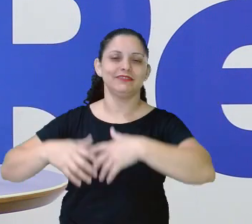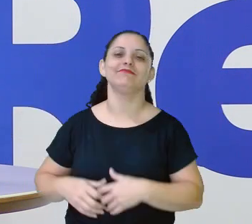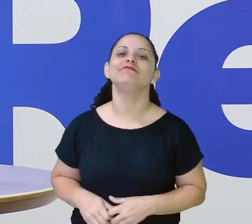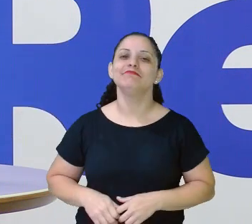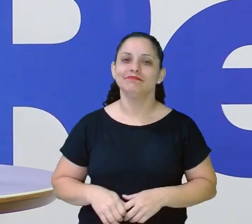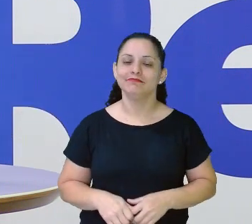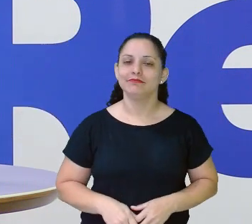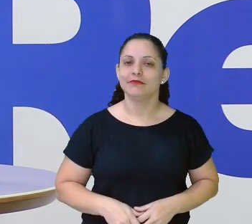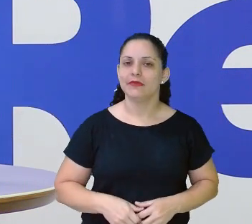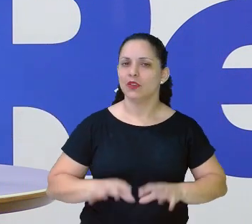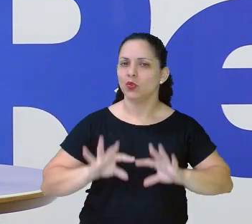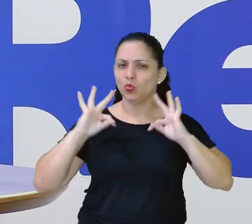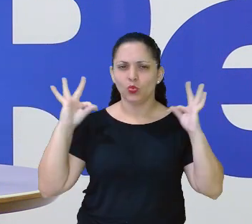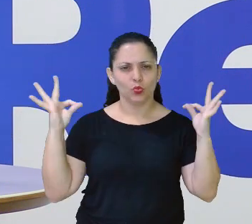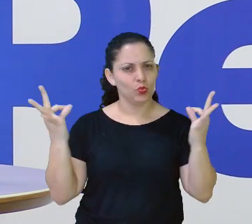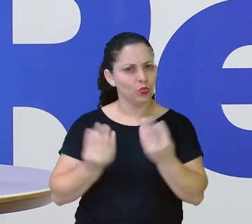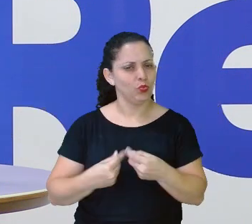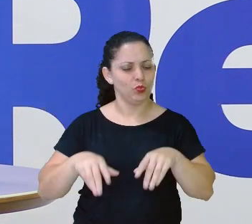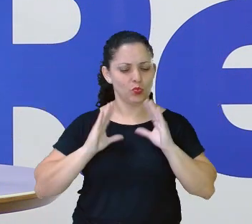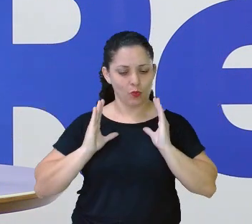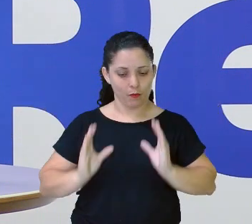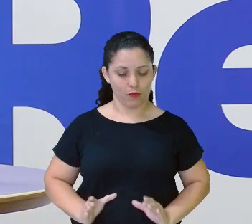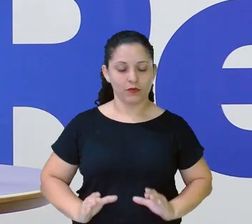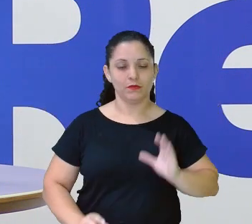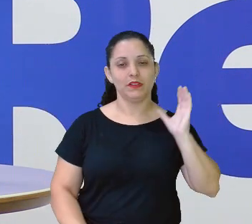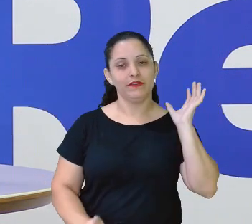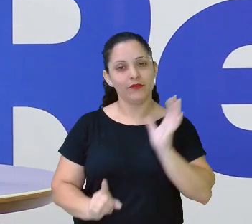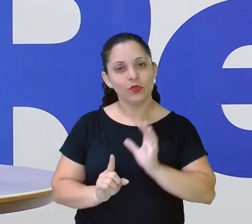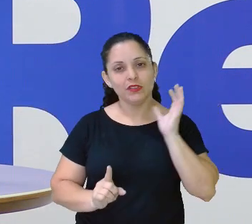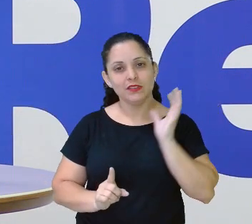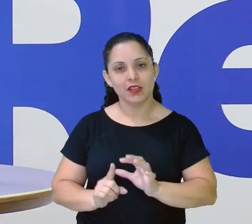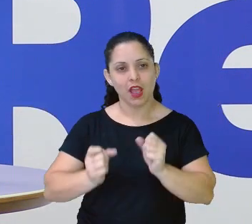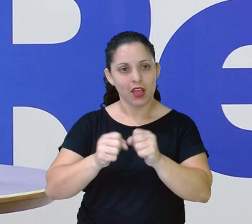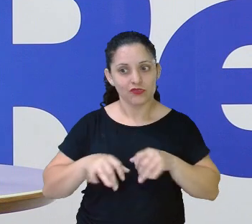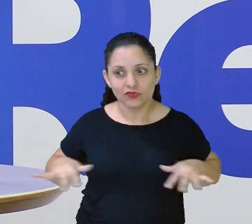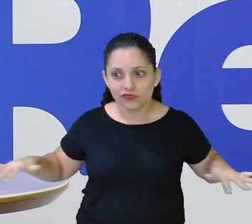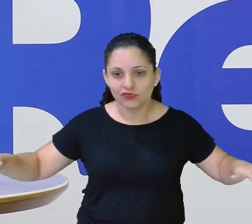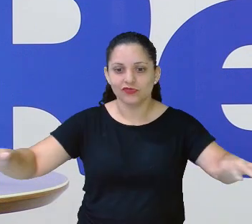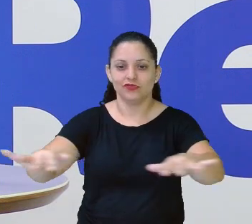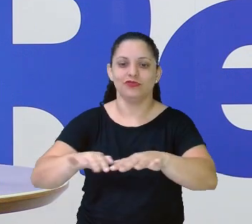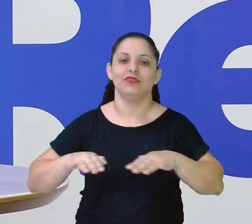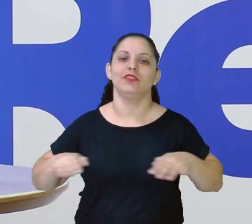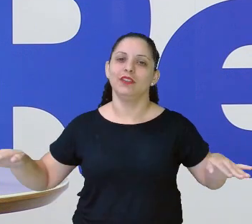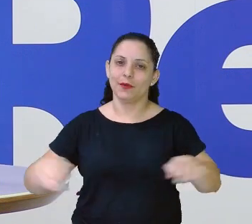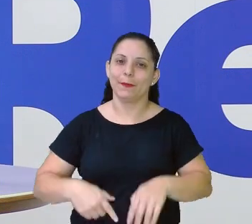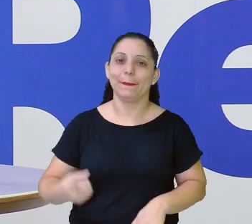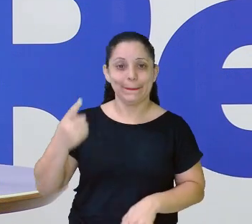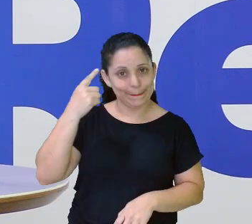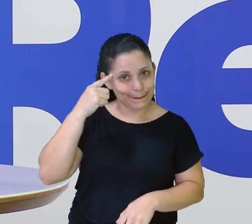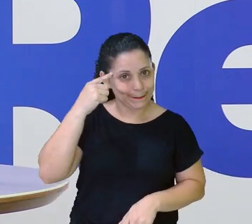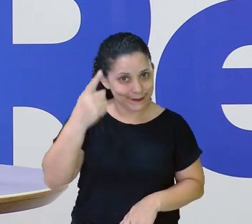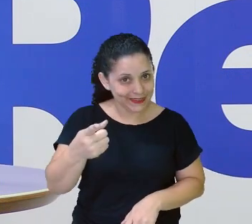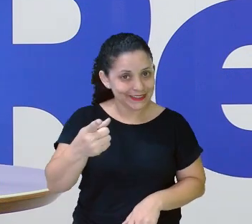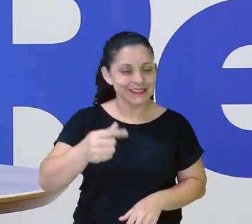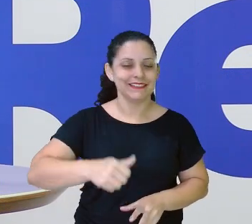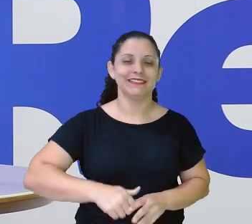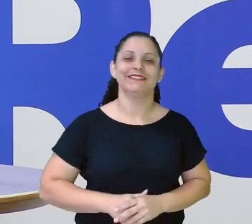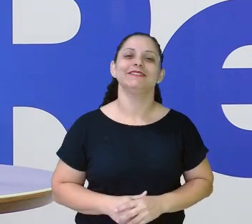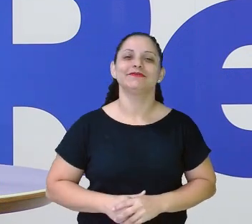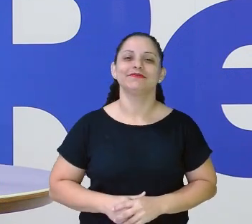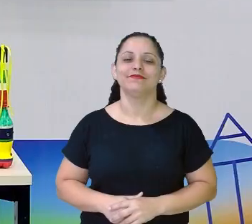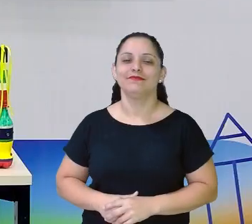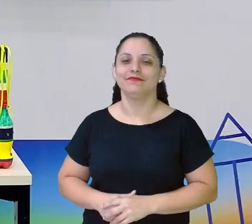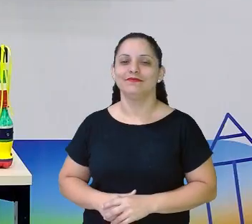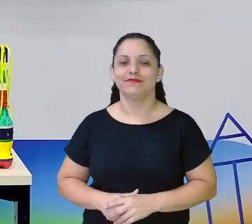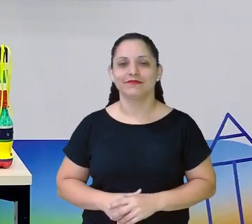Cada ação da gente influencia diretamente no meio ambiente. Para pensar nisso, em quinto ano. Pois é.